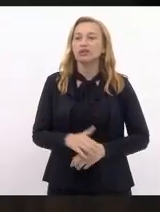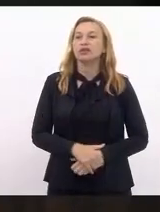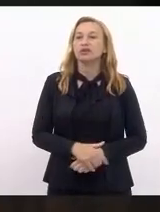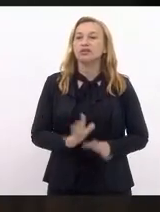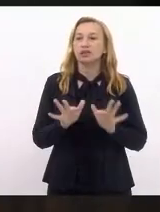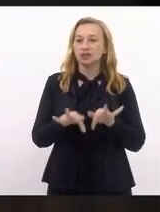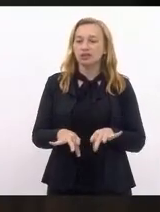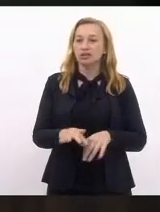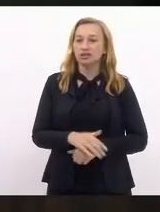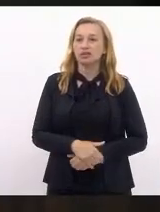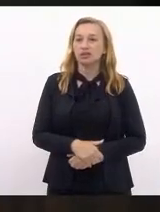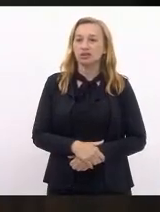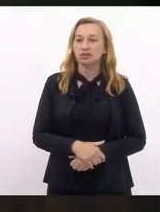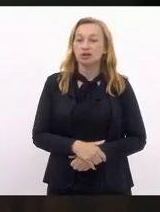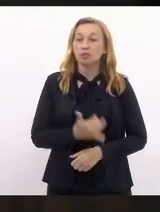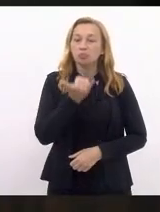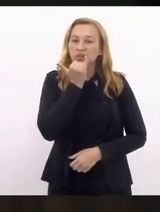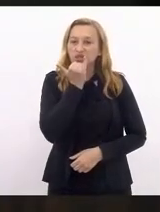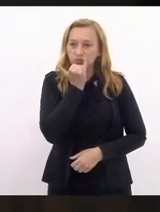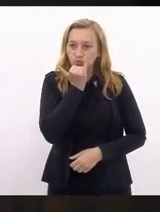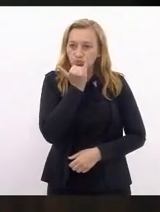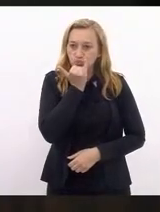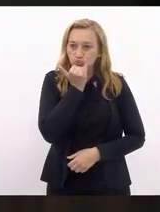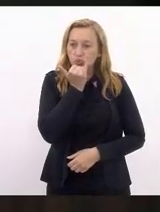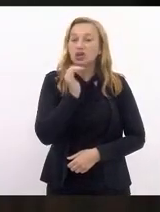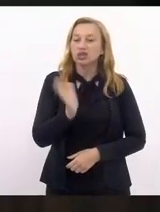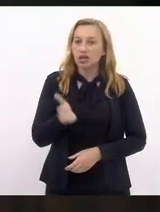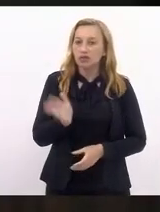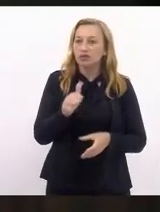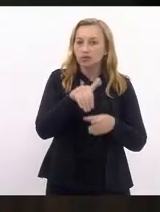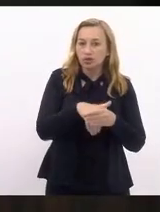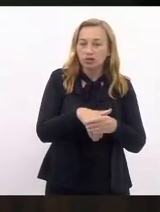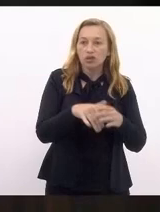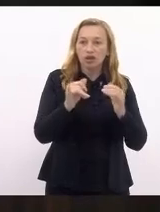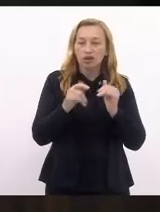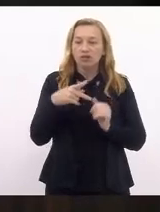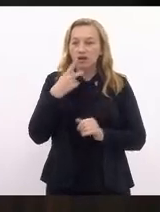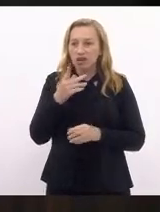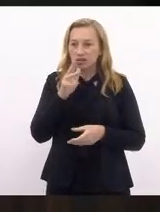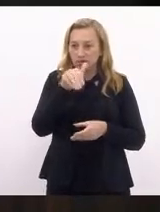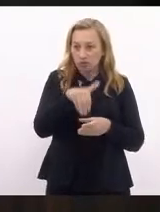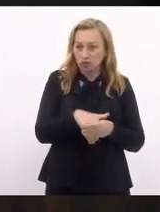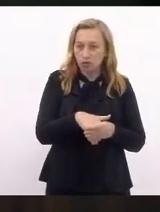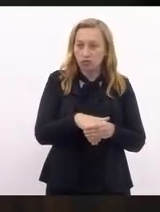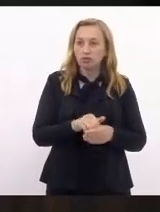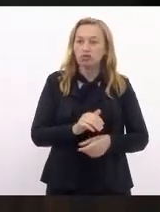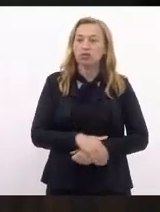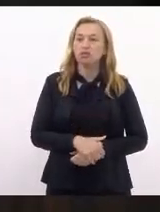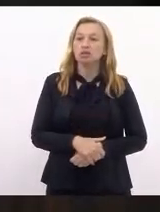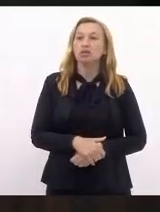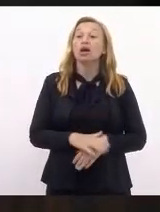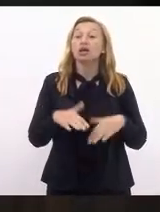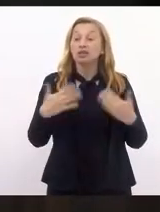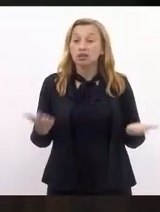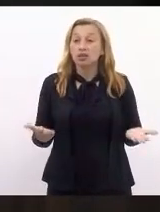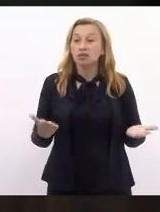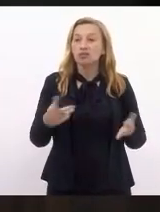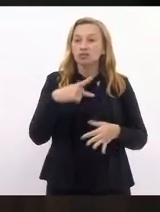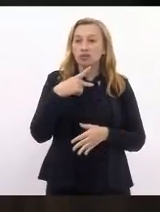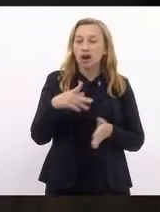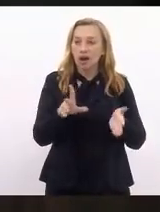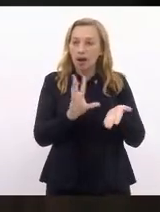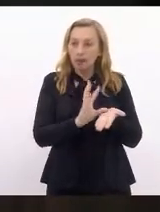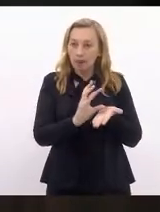discussão perdão já foi votada a declaração de voto bom então vamos a